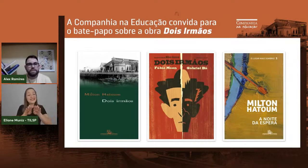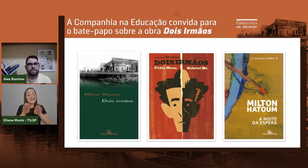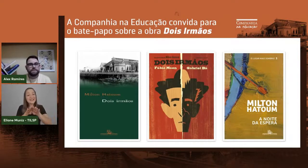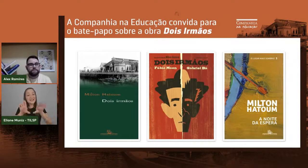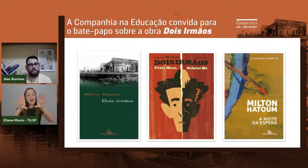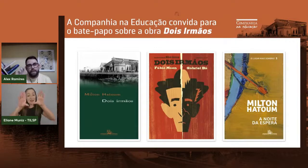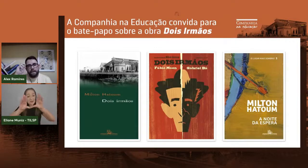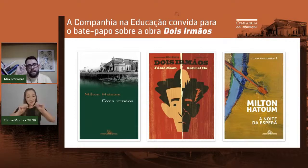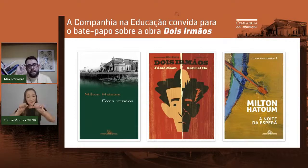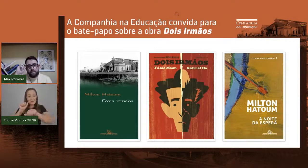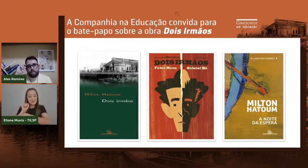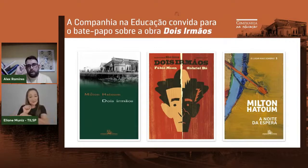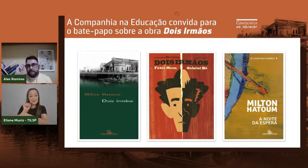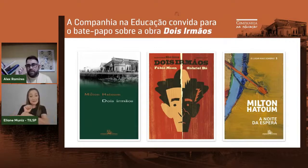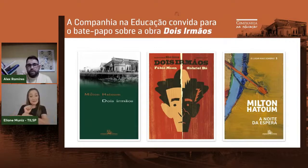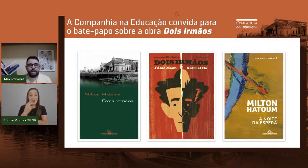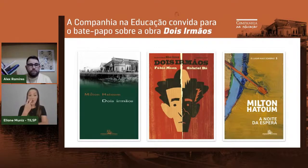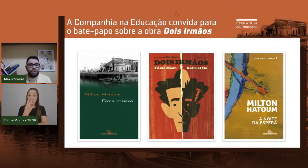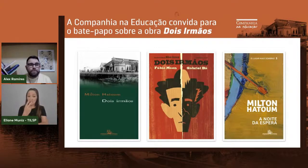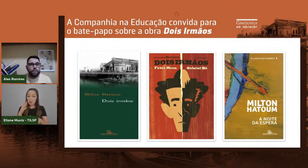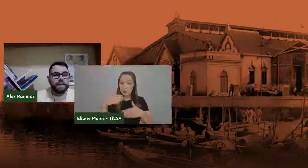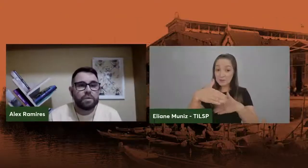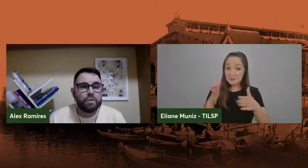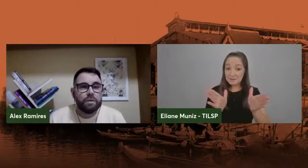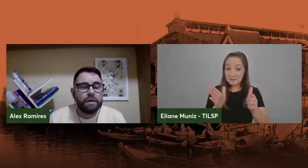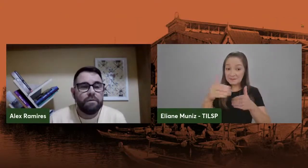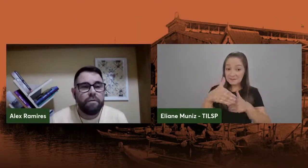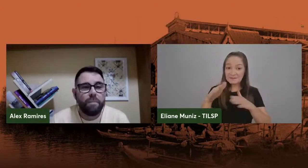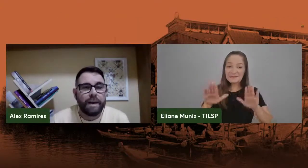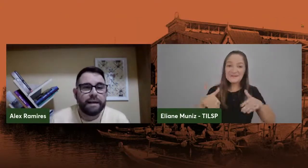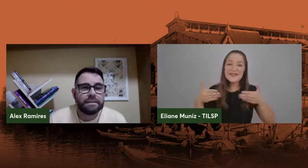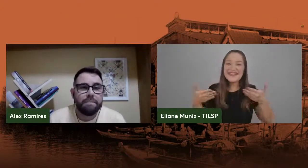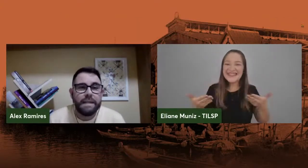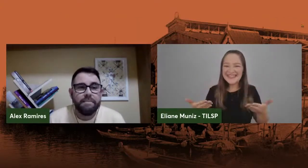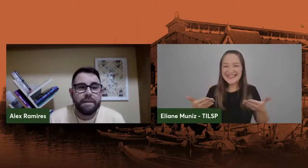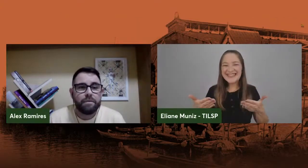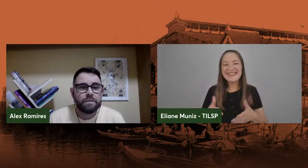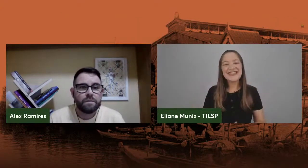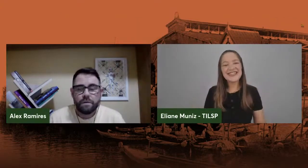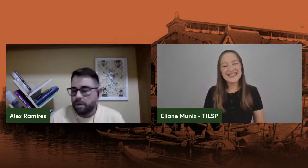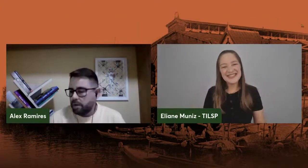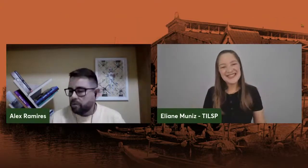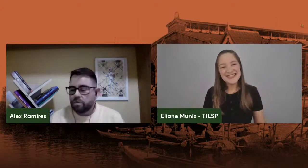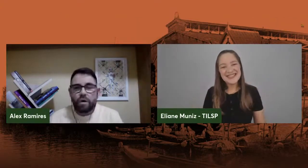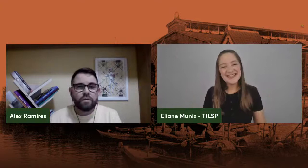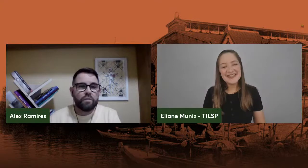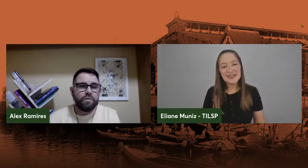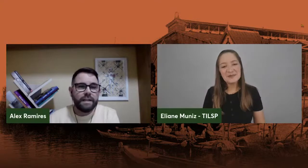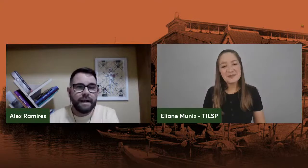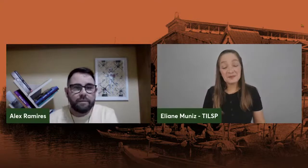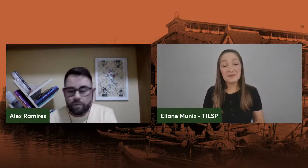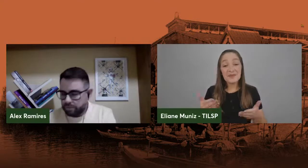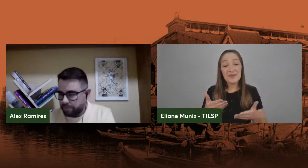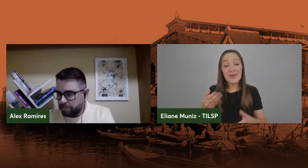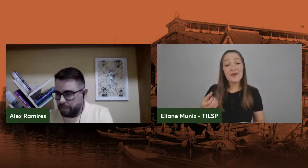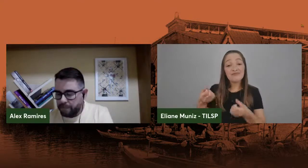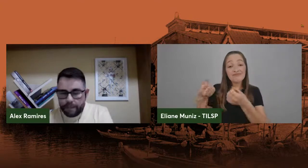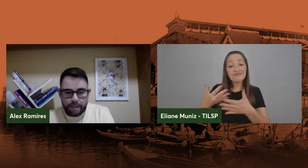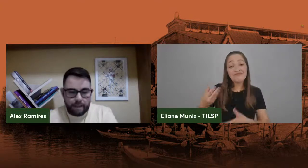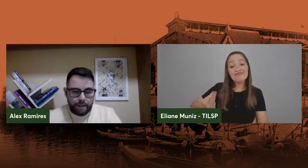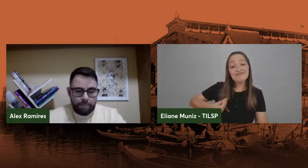Dois kits. Bom, pessoal, então, dito isso, eu vou para as mini-bios dos nossos